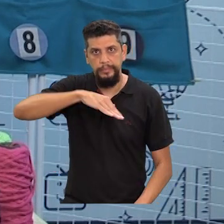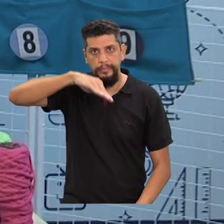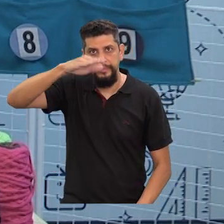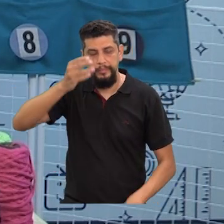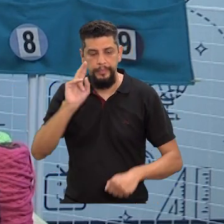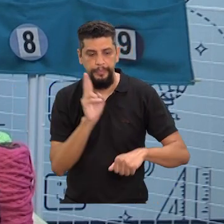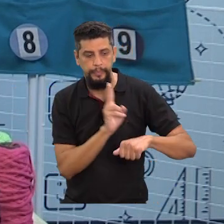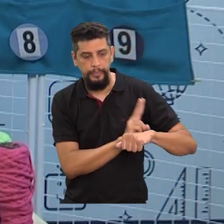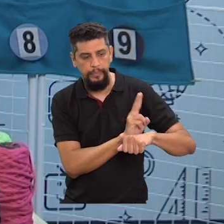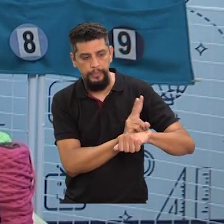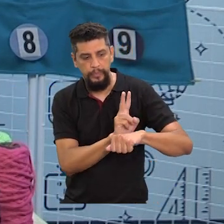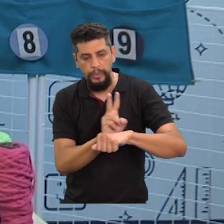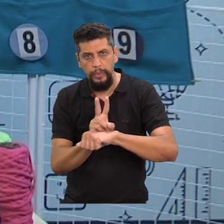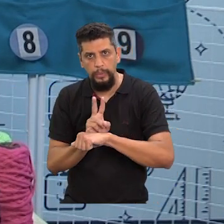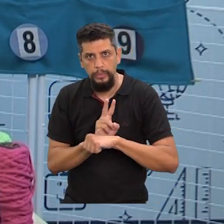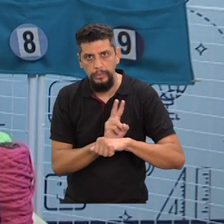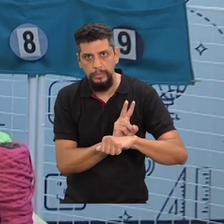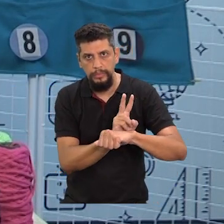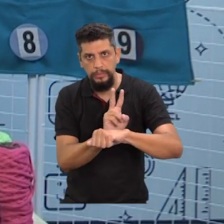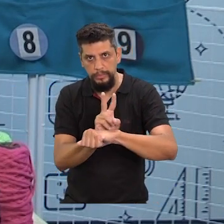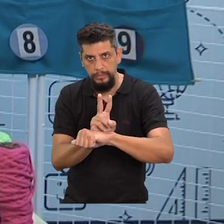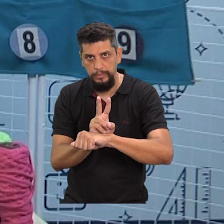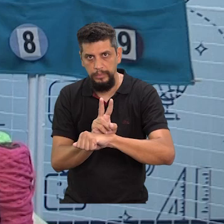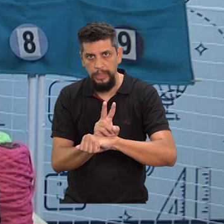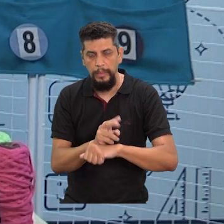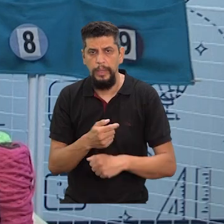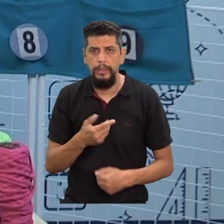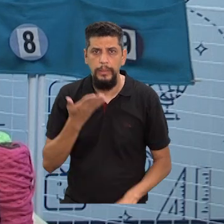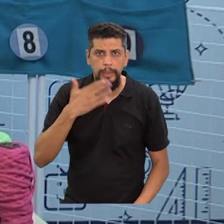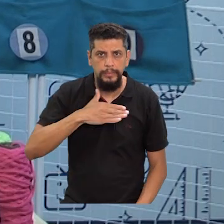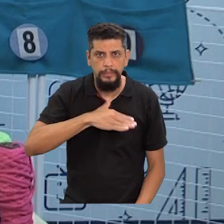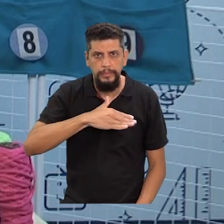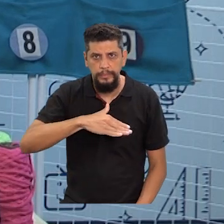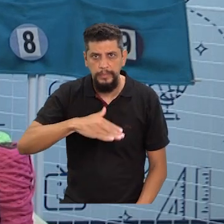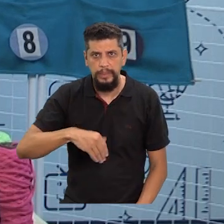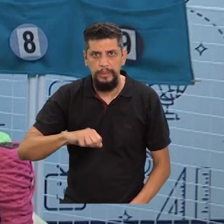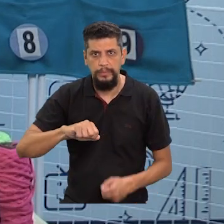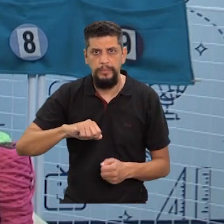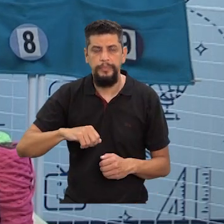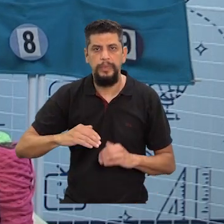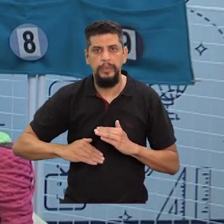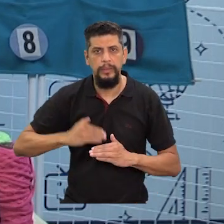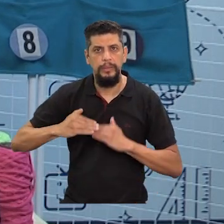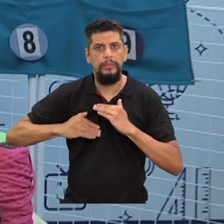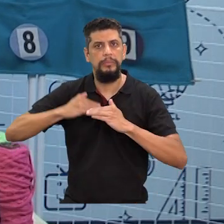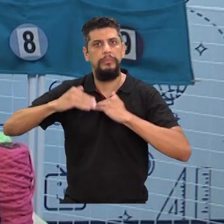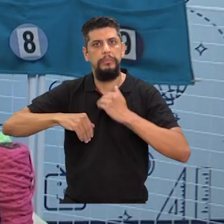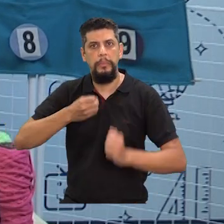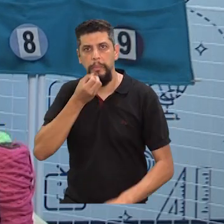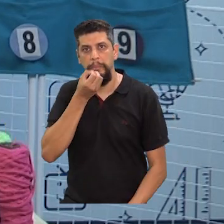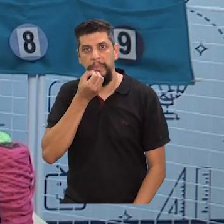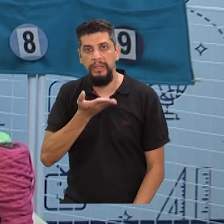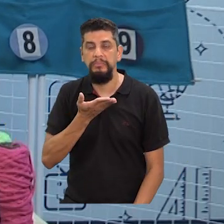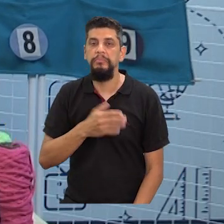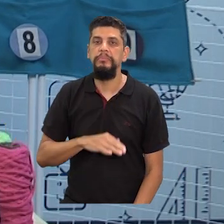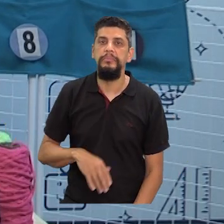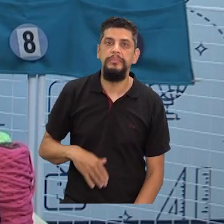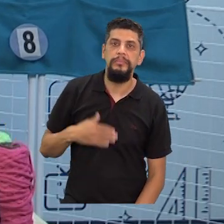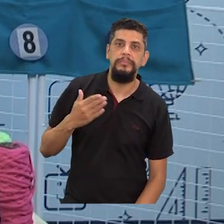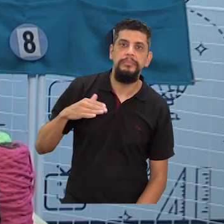ali cuidaria dela com todos os cuidados necessários para uma criança crescer bem. E assim